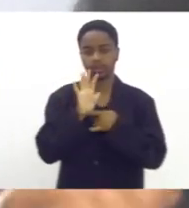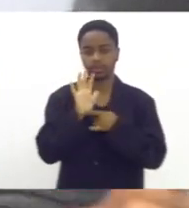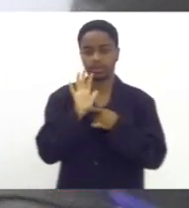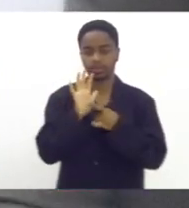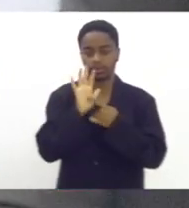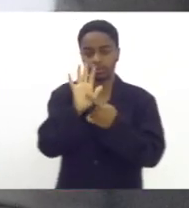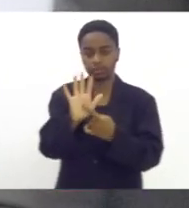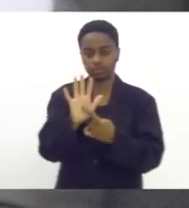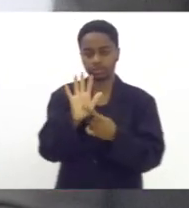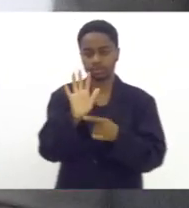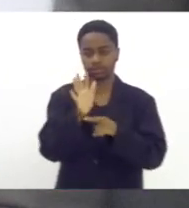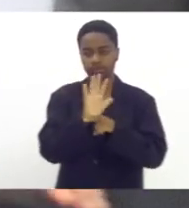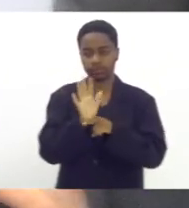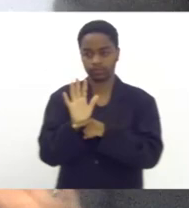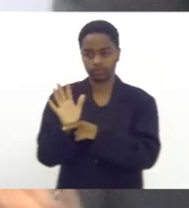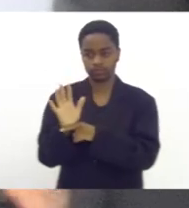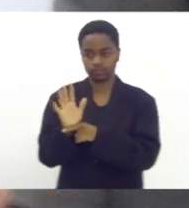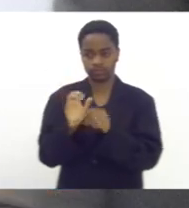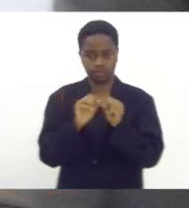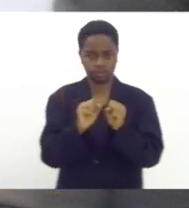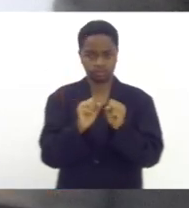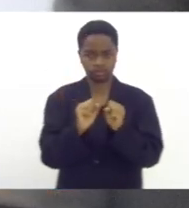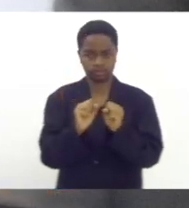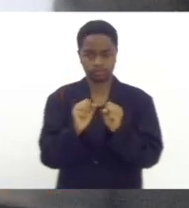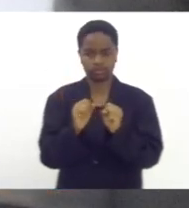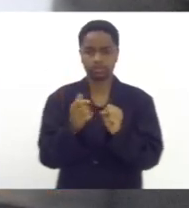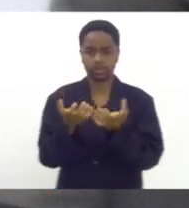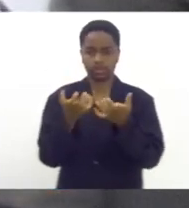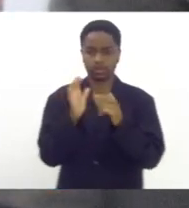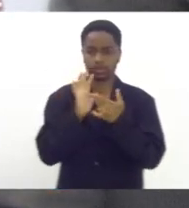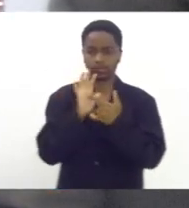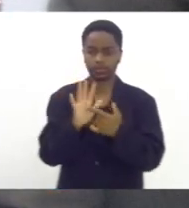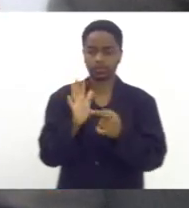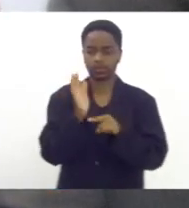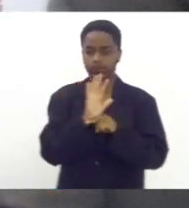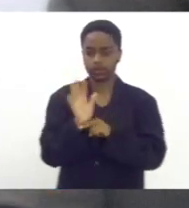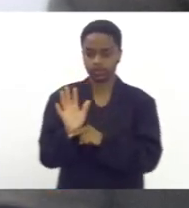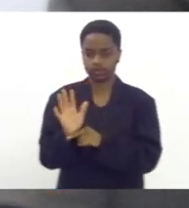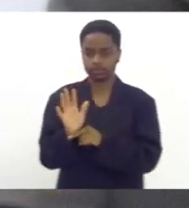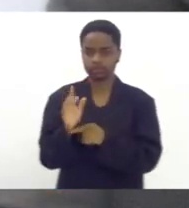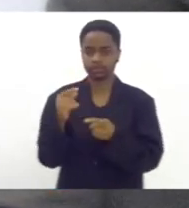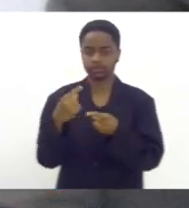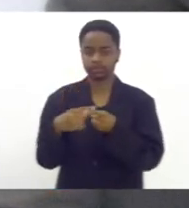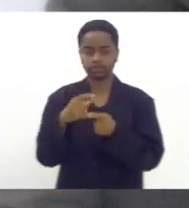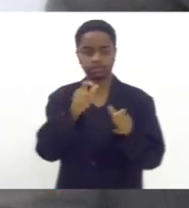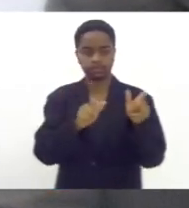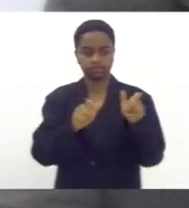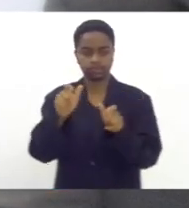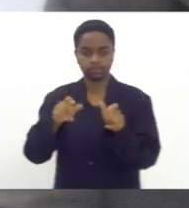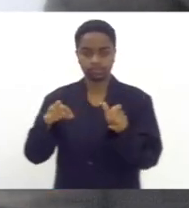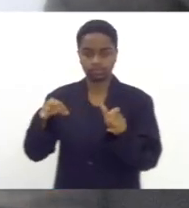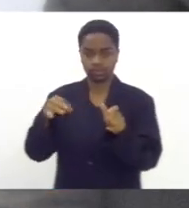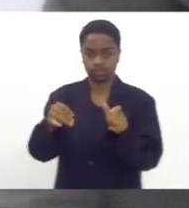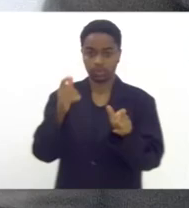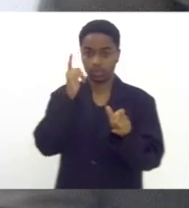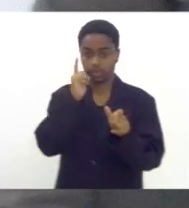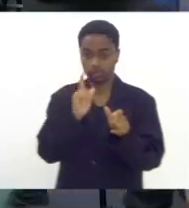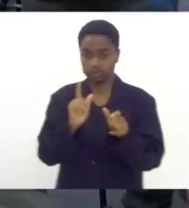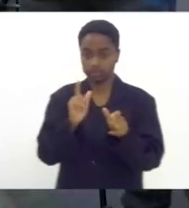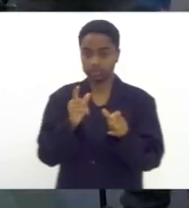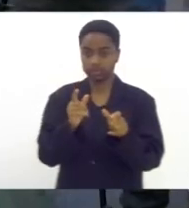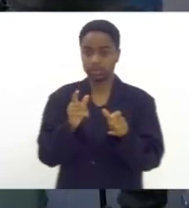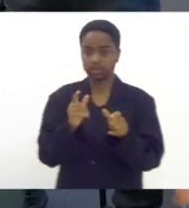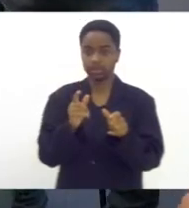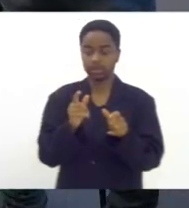abrir a fala pros deputados pode ser Deputado eu queria passar um videozinho para que nós todos estejamos na mesma página